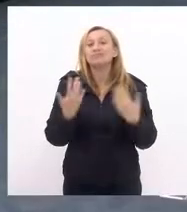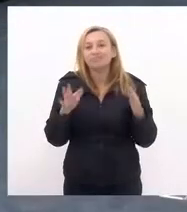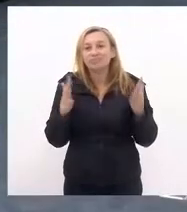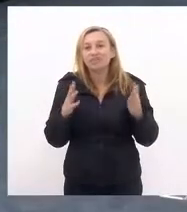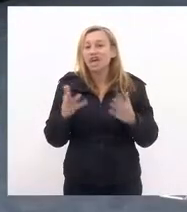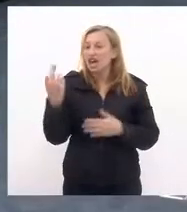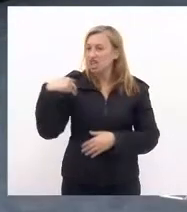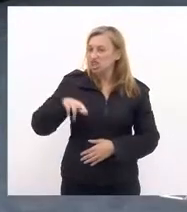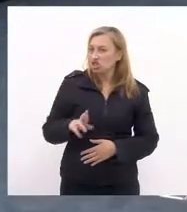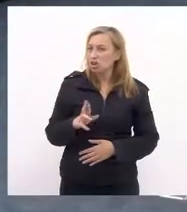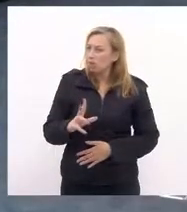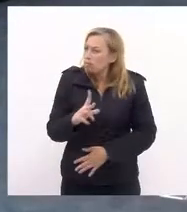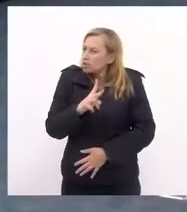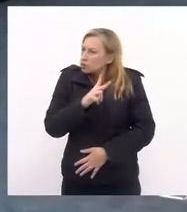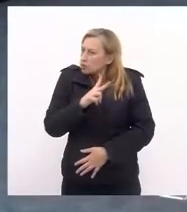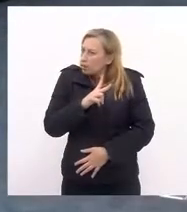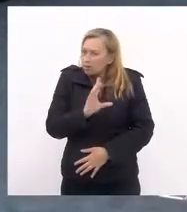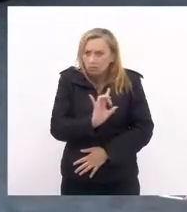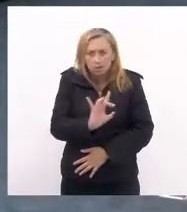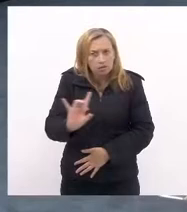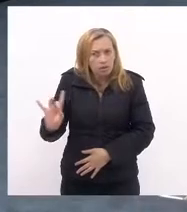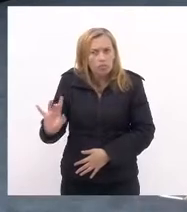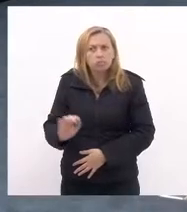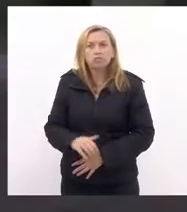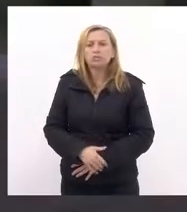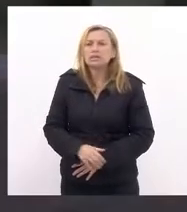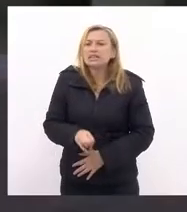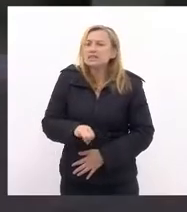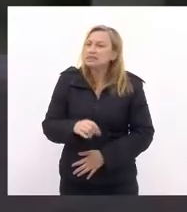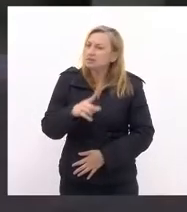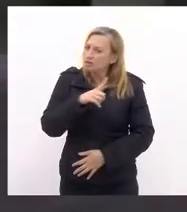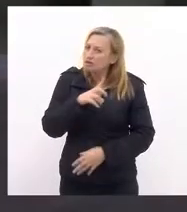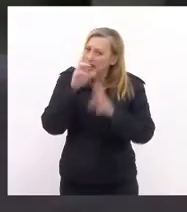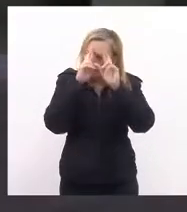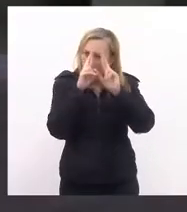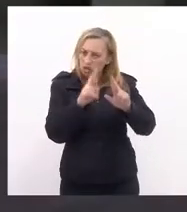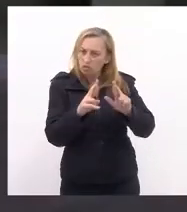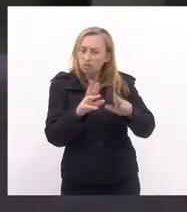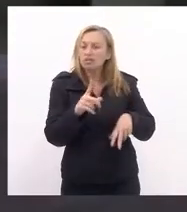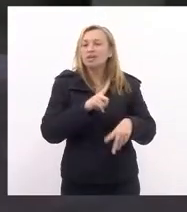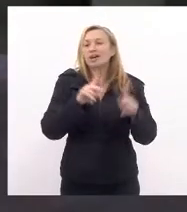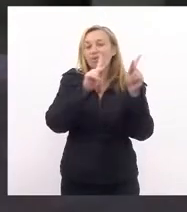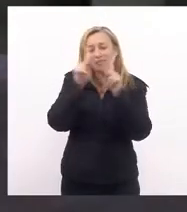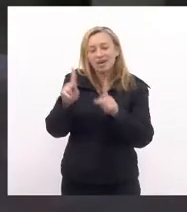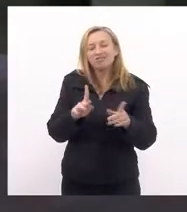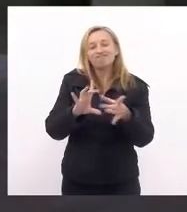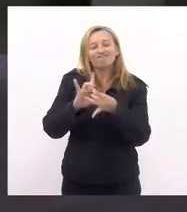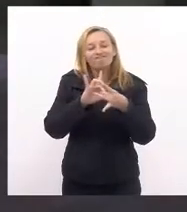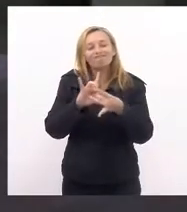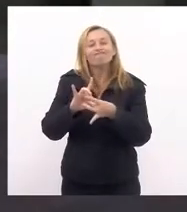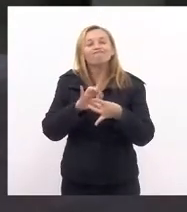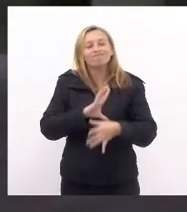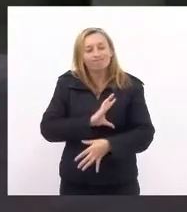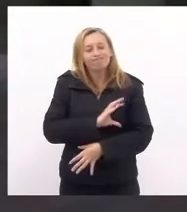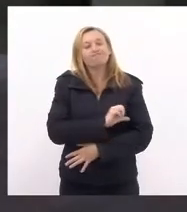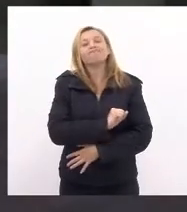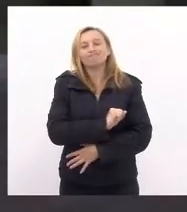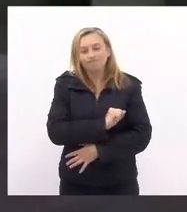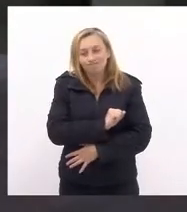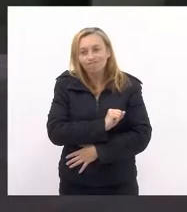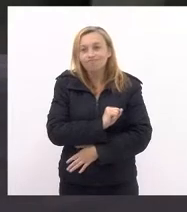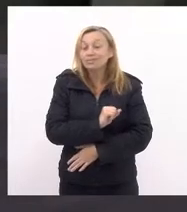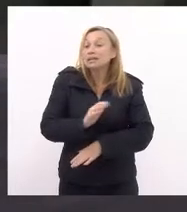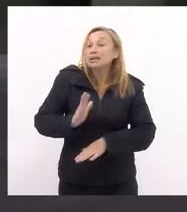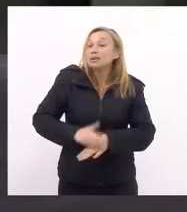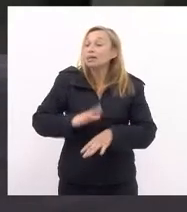Religião é algo muito pessoal, muito particular, e, se houver respeito, haverá paz e harmonia e amor,